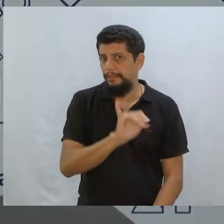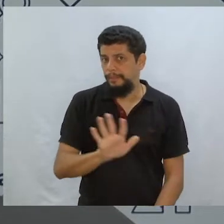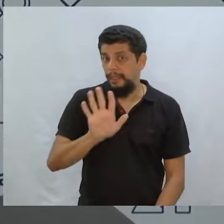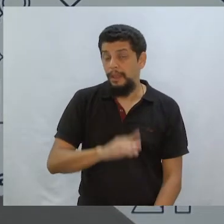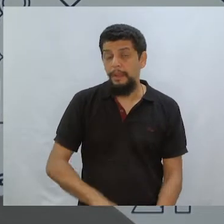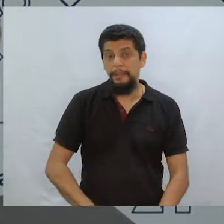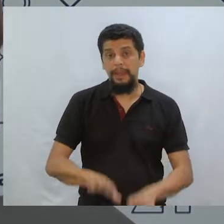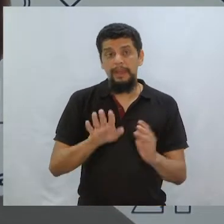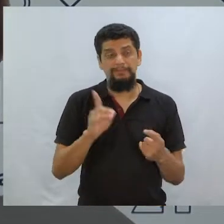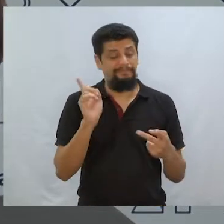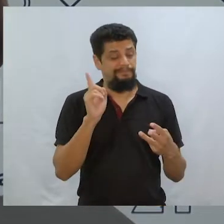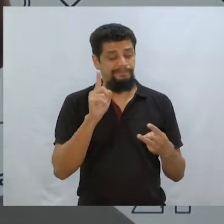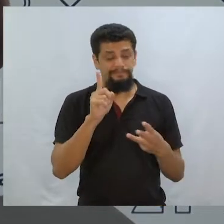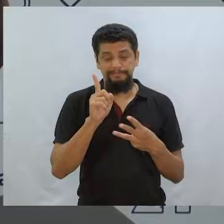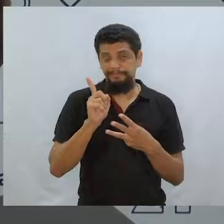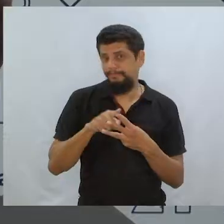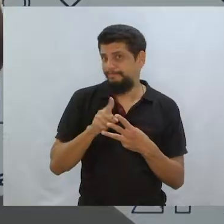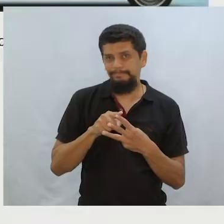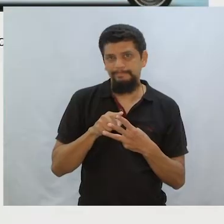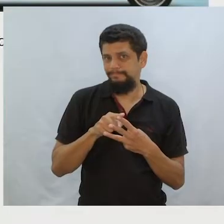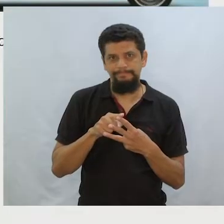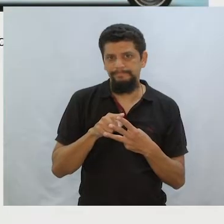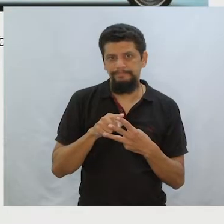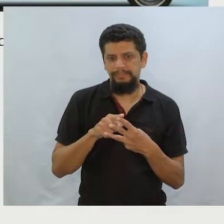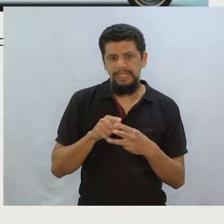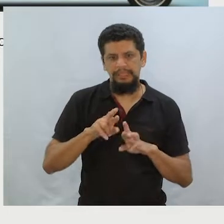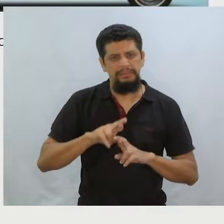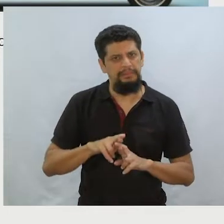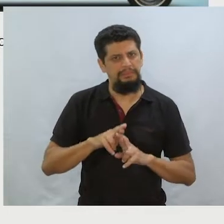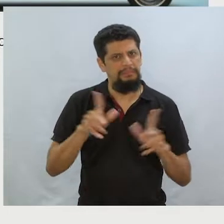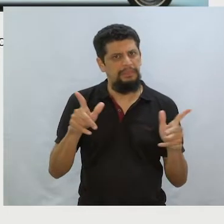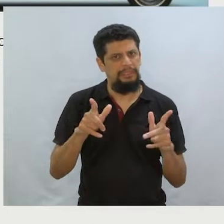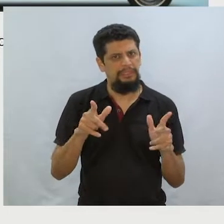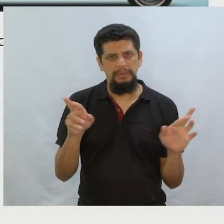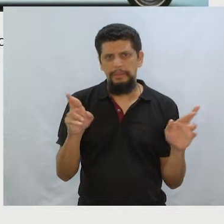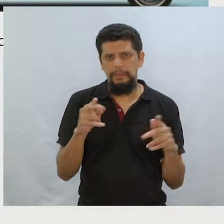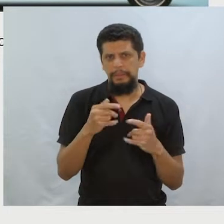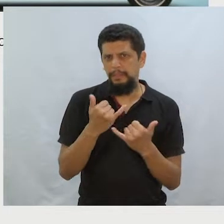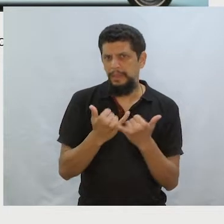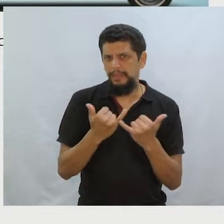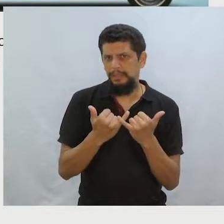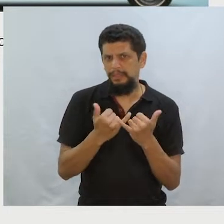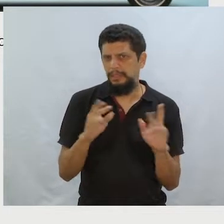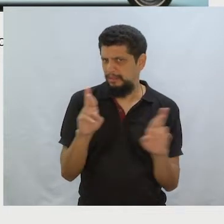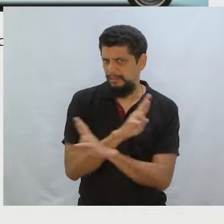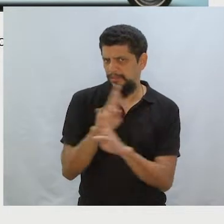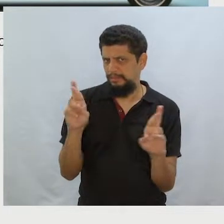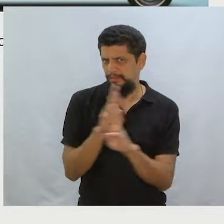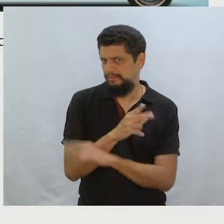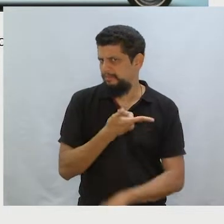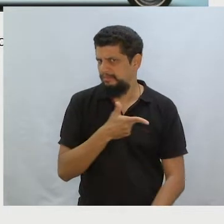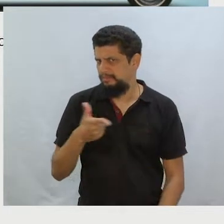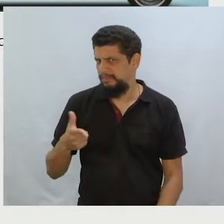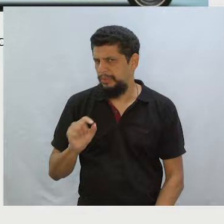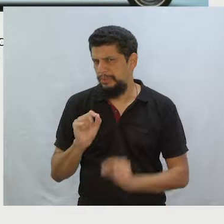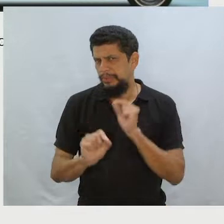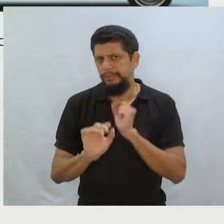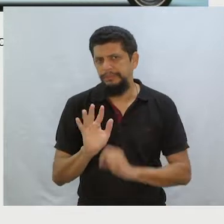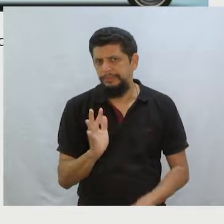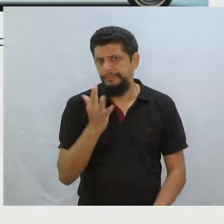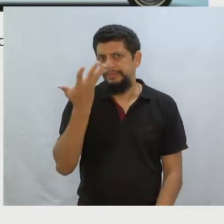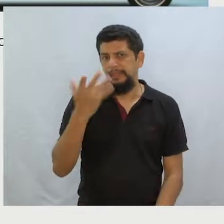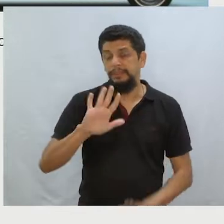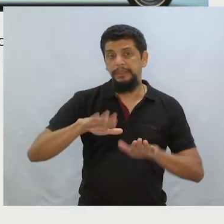primeira imagem não tem parece que não tá tendo relação com o que o senhor trouxe o que será que tá acontecendo